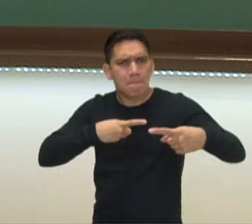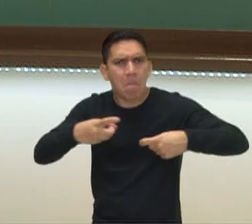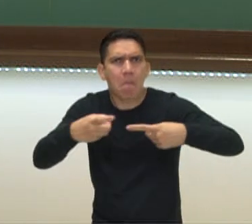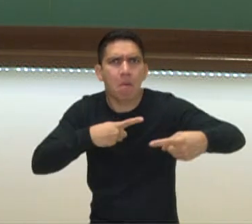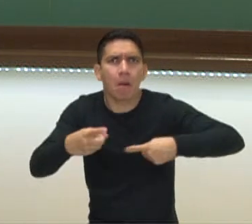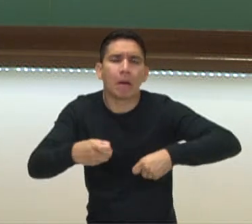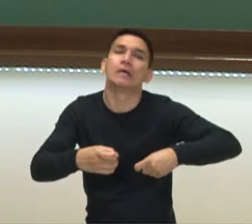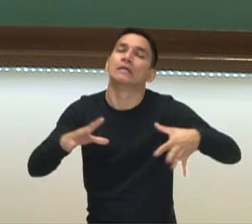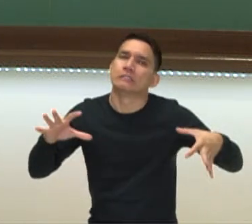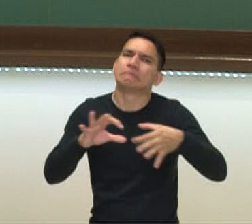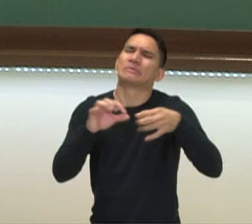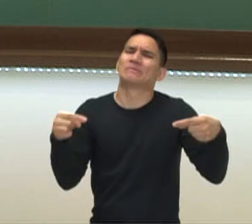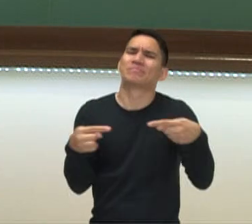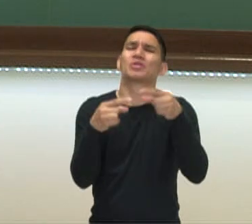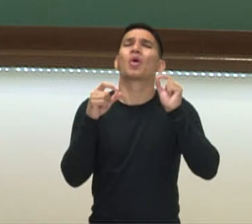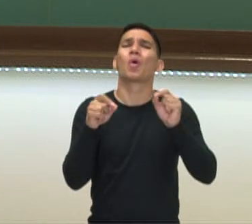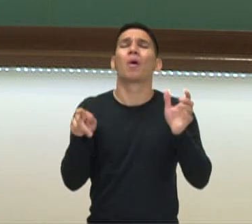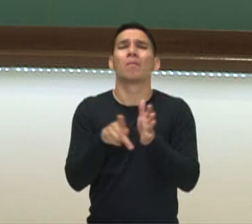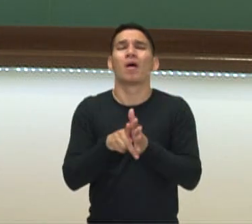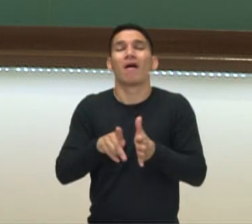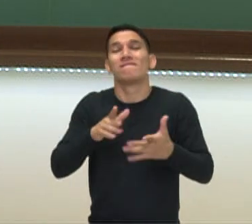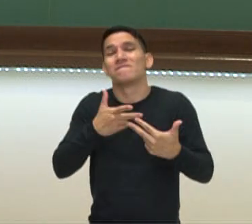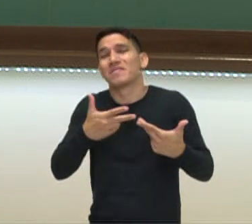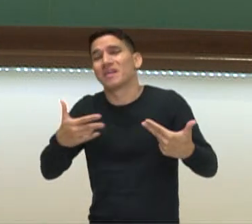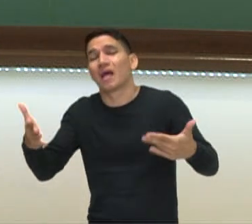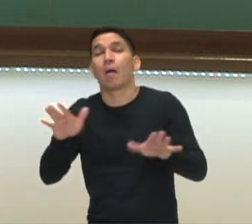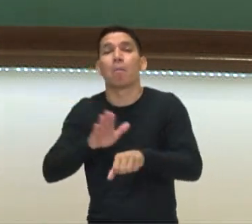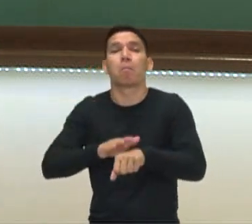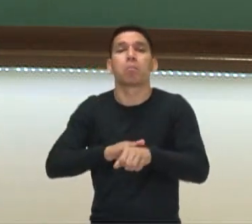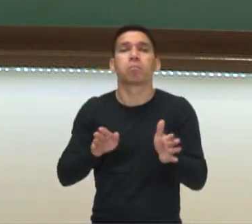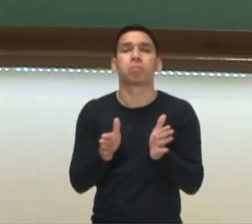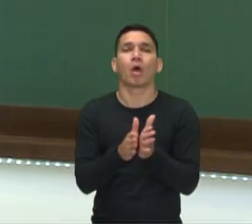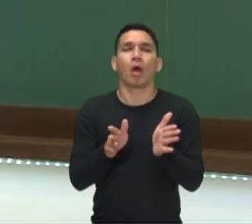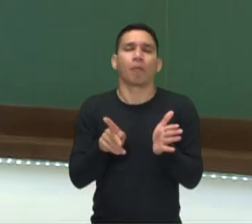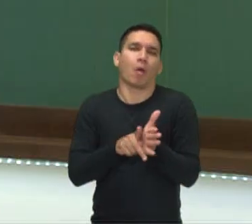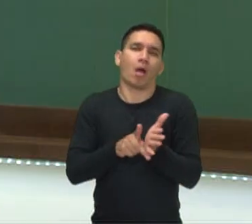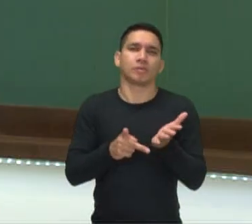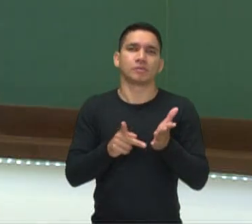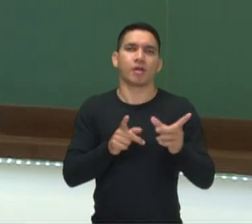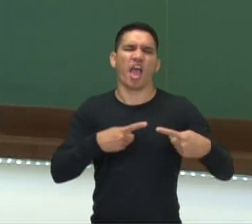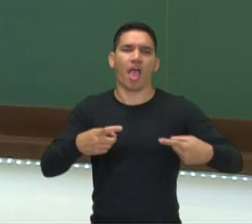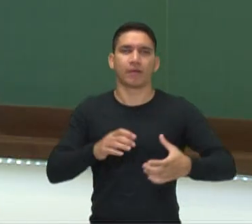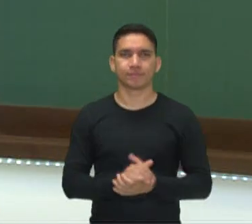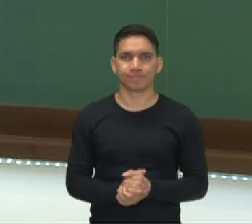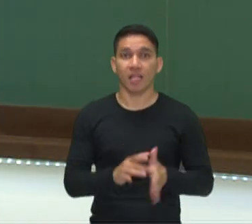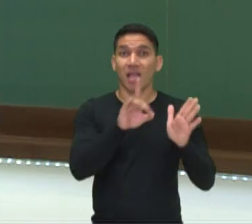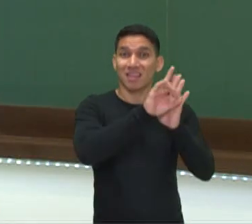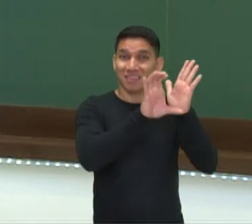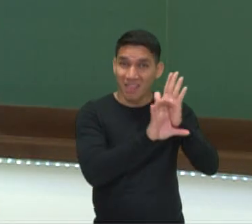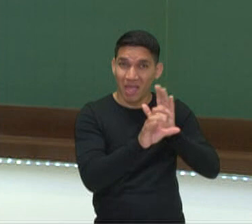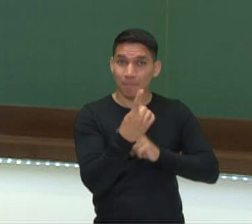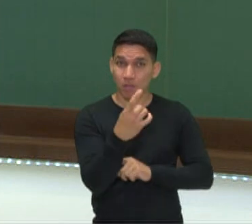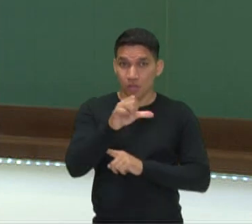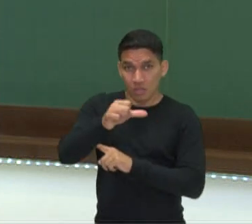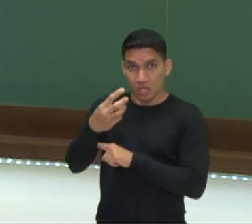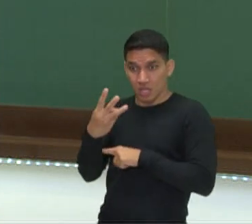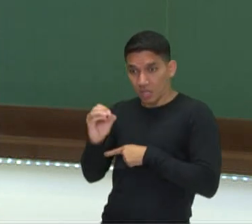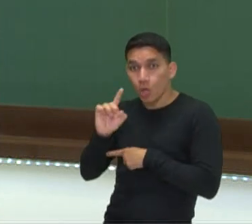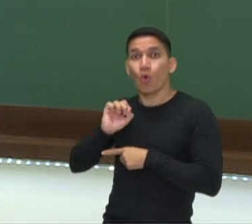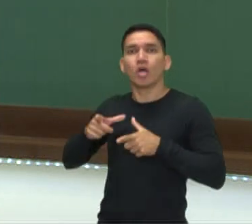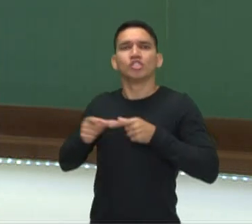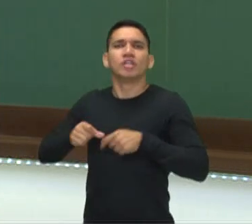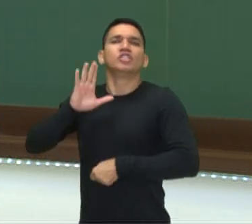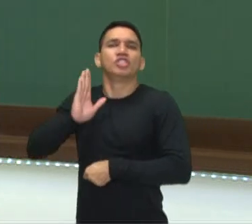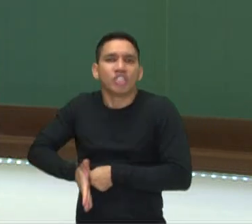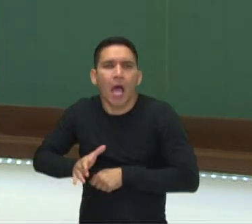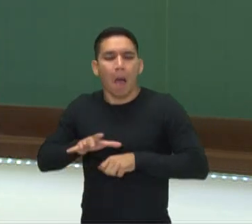muito sentido e são muito exploradas durante a guerra. Desde a década de 1930, o Japão ele